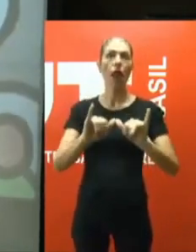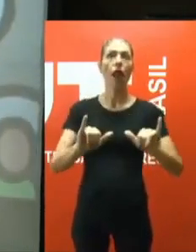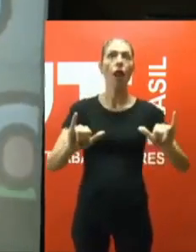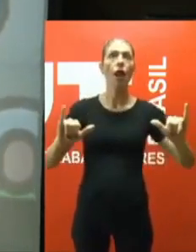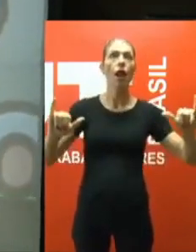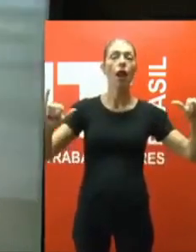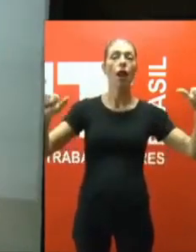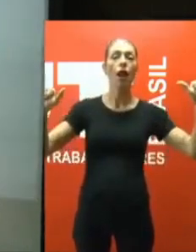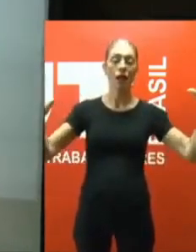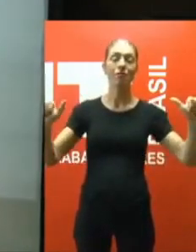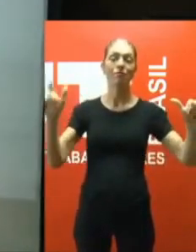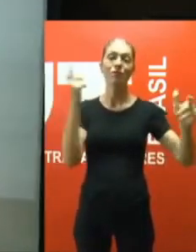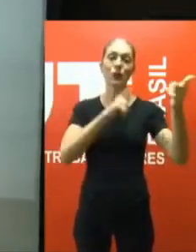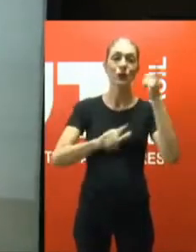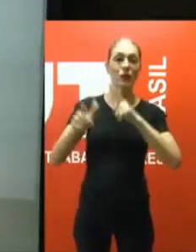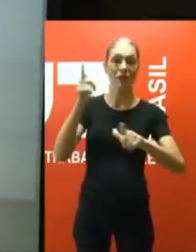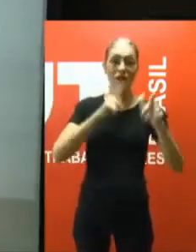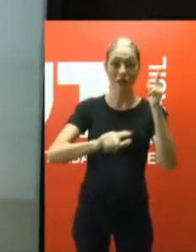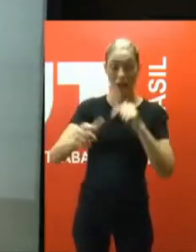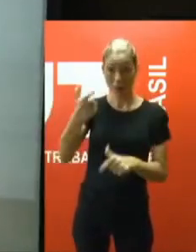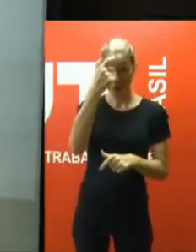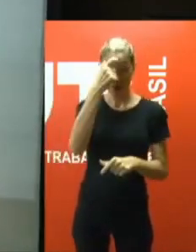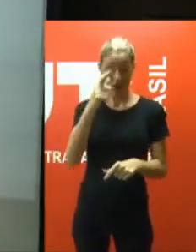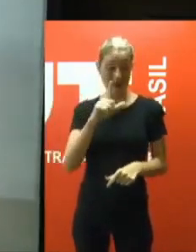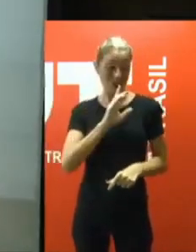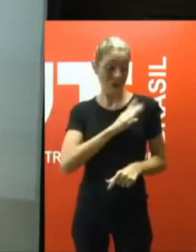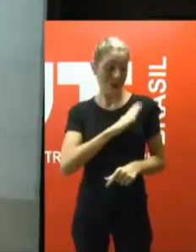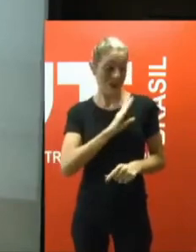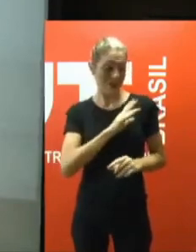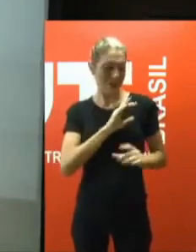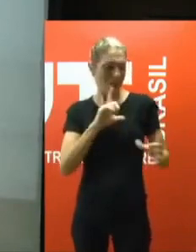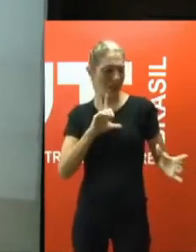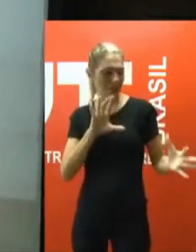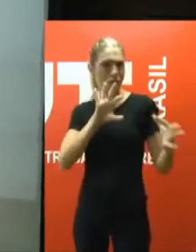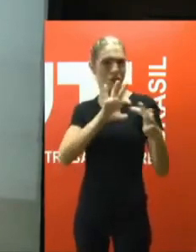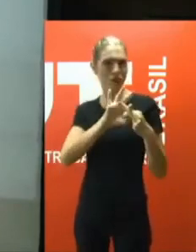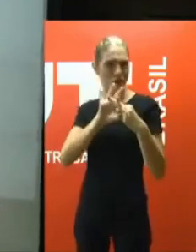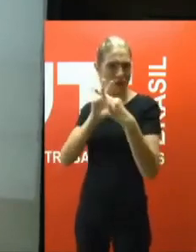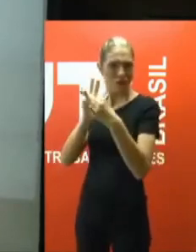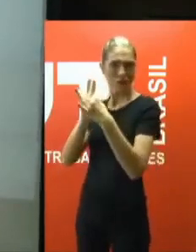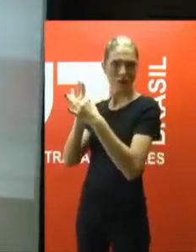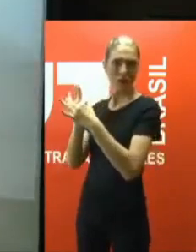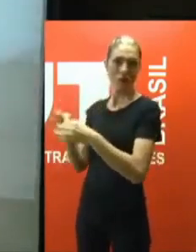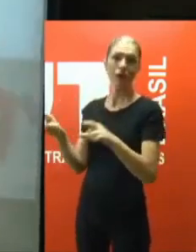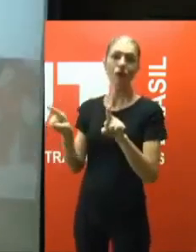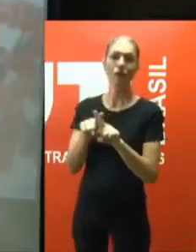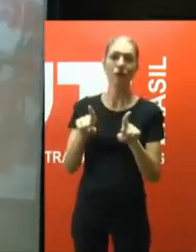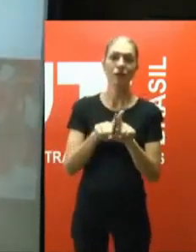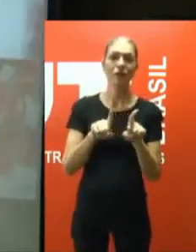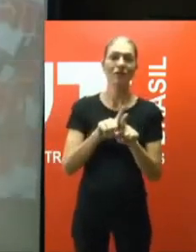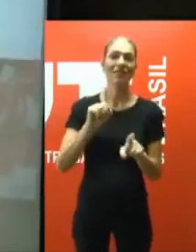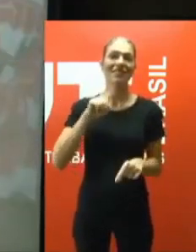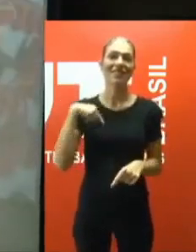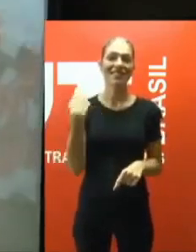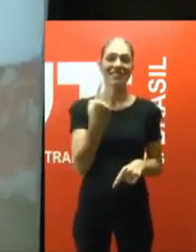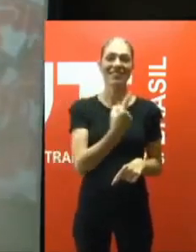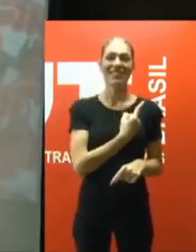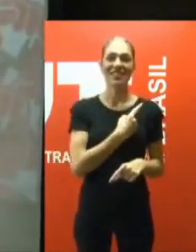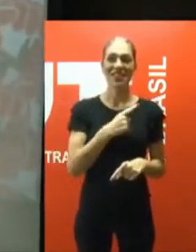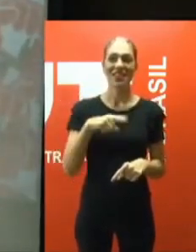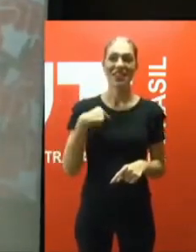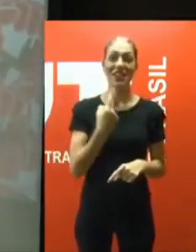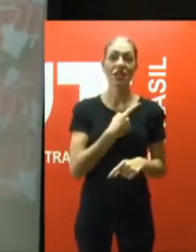longe, conquistando mentes e corações, gerando conexões e grupos em um crescimento